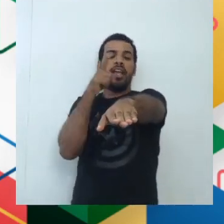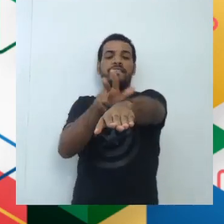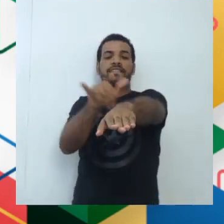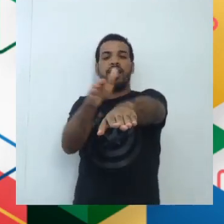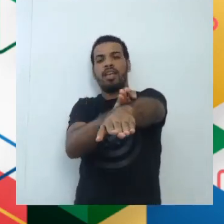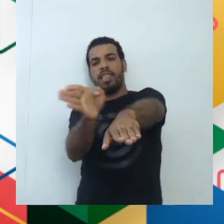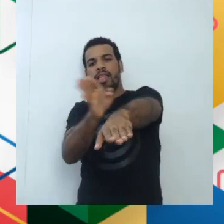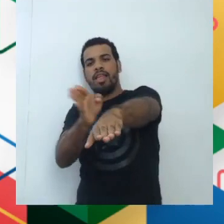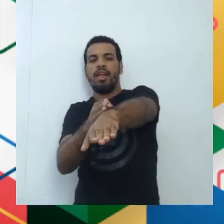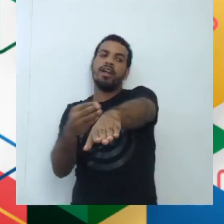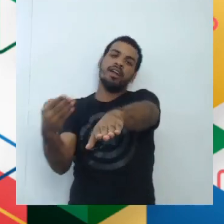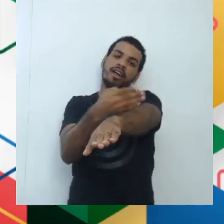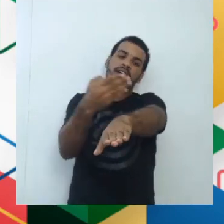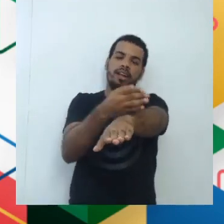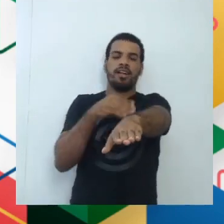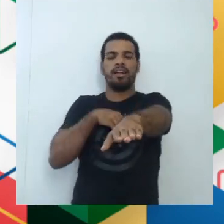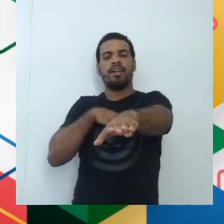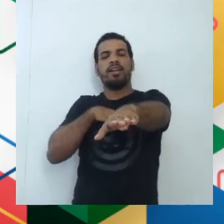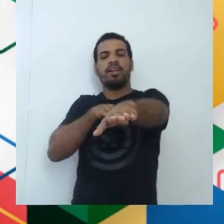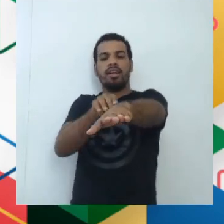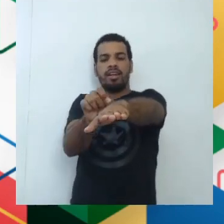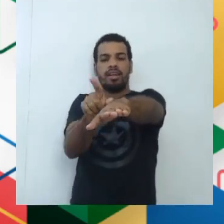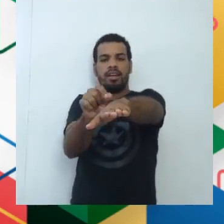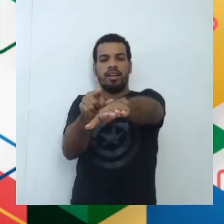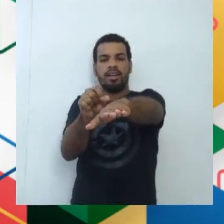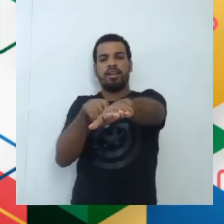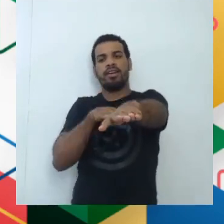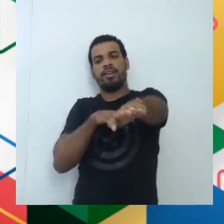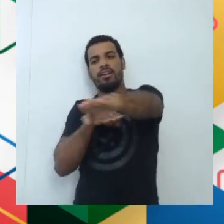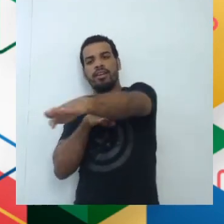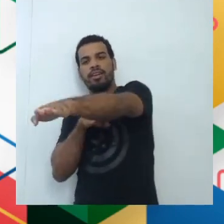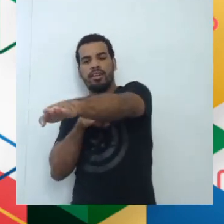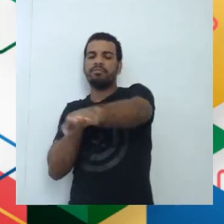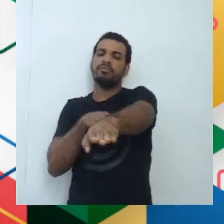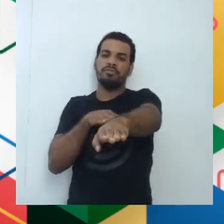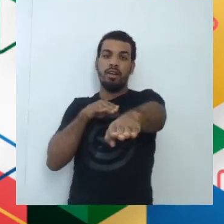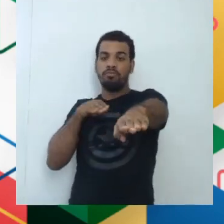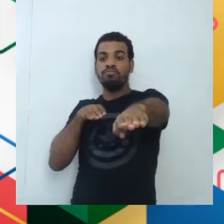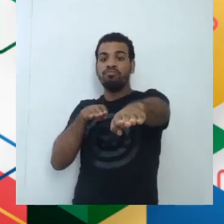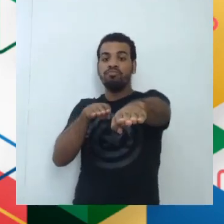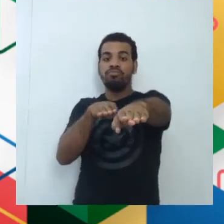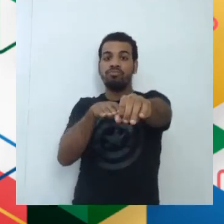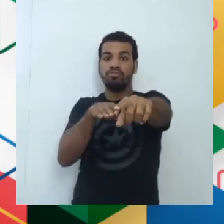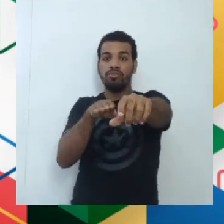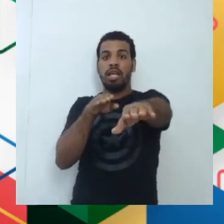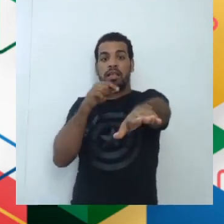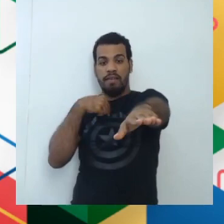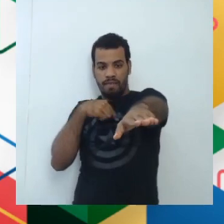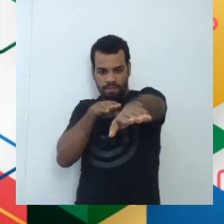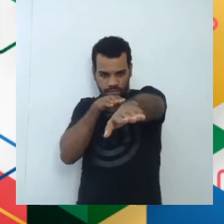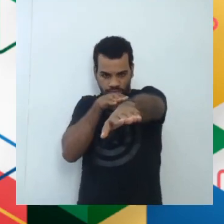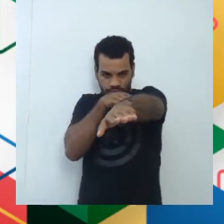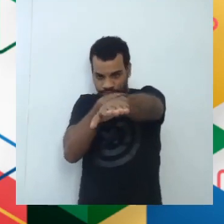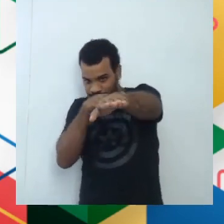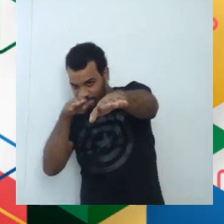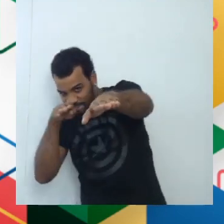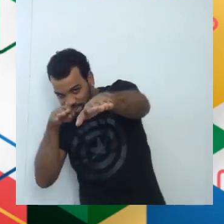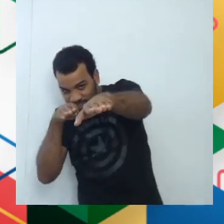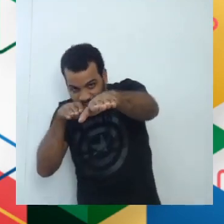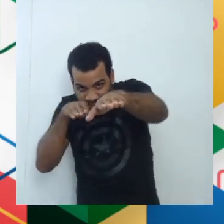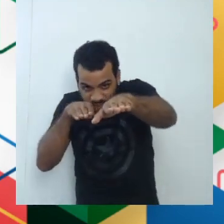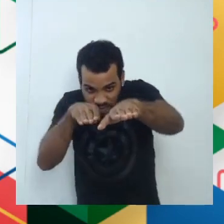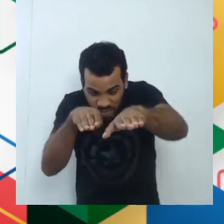Se ele vai seguir em frente, se ele vai dobrar à direita, se ele vai dobrar à esquerda. Não só outros motoristas, vai orientar também